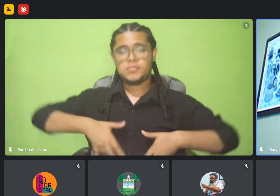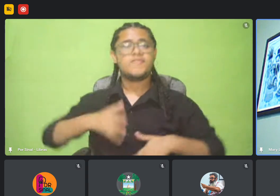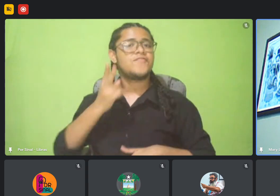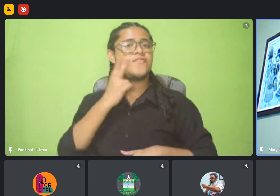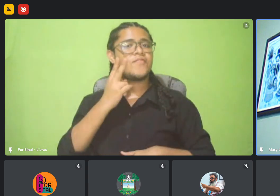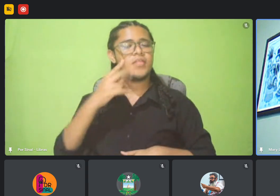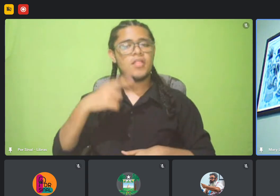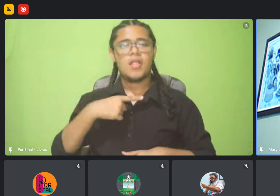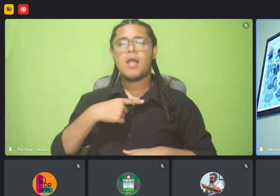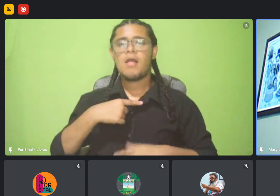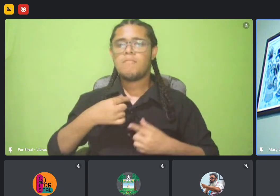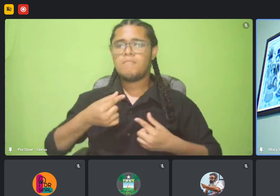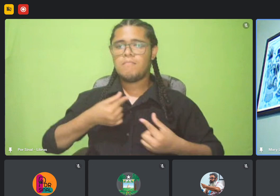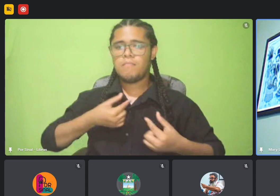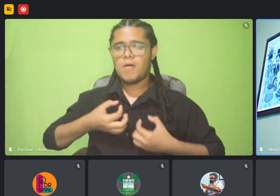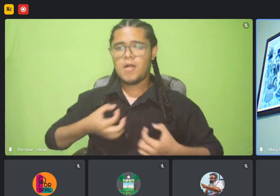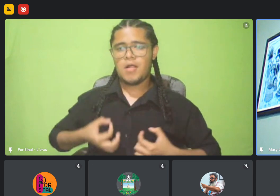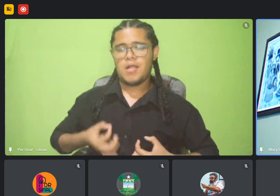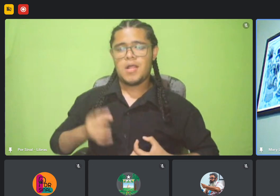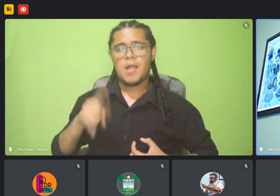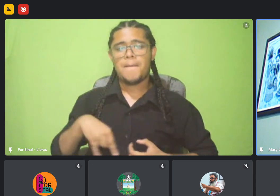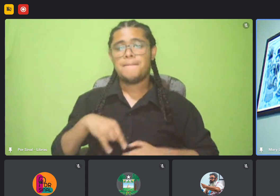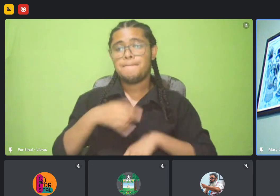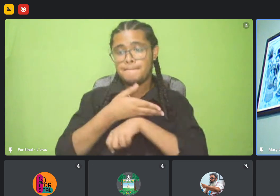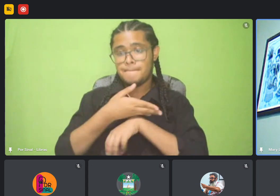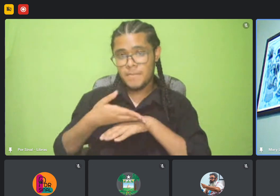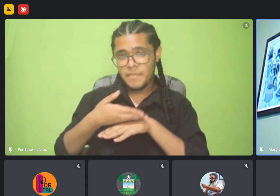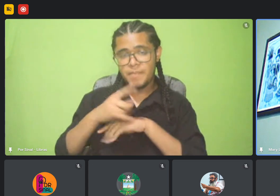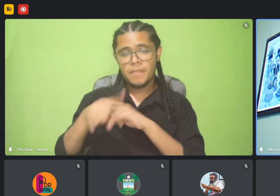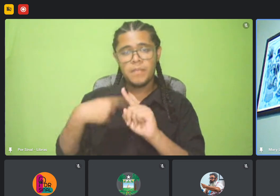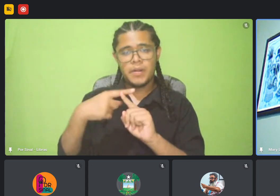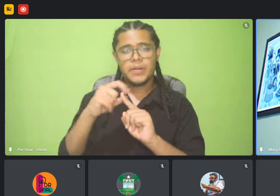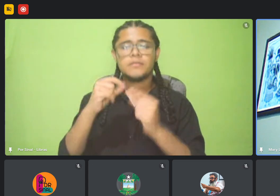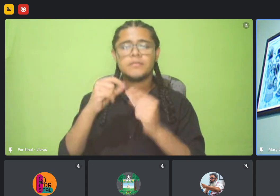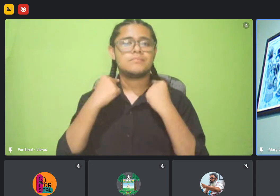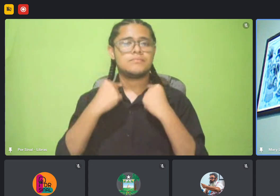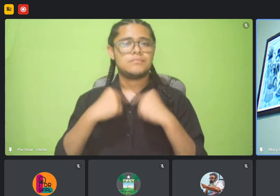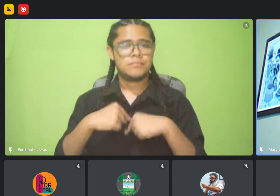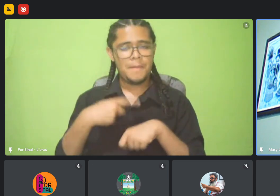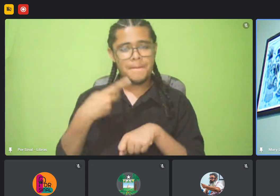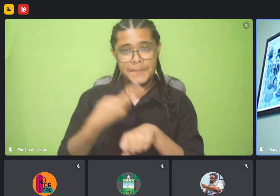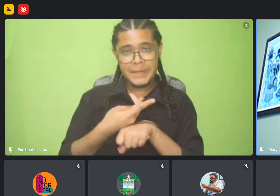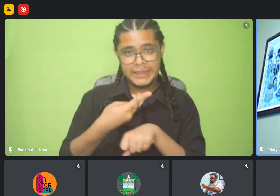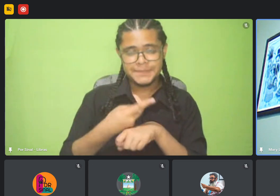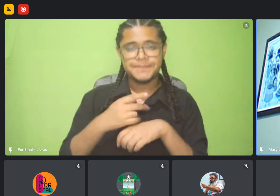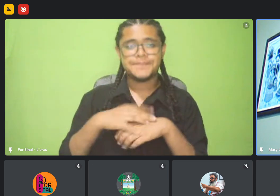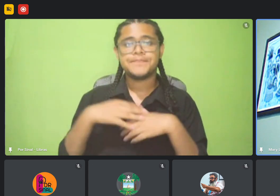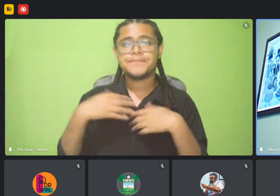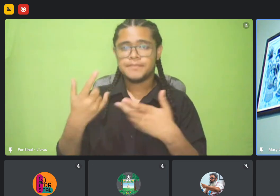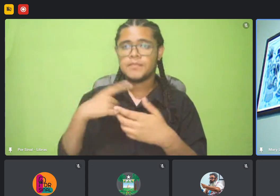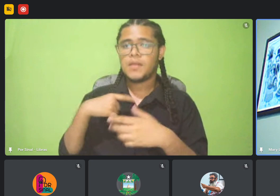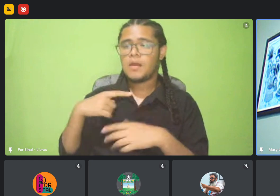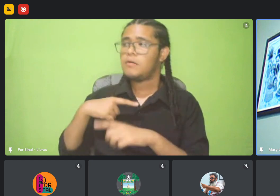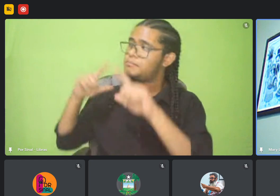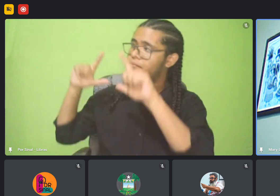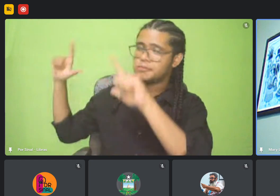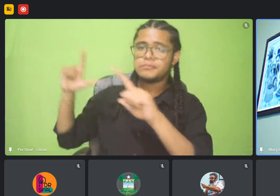brancas, com a corrente prata. Atrás de mim tem dois quadros, um